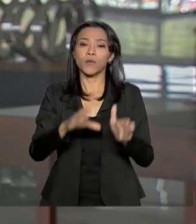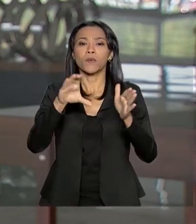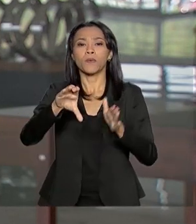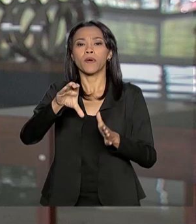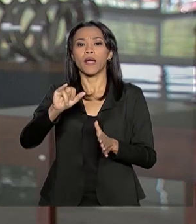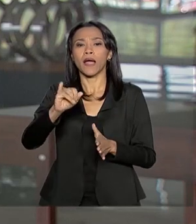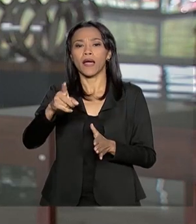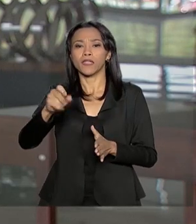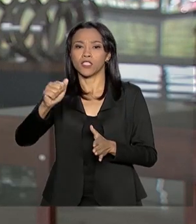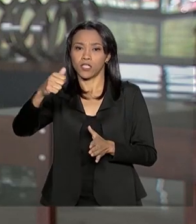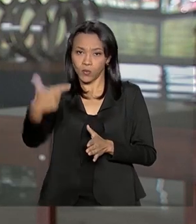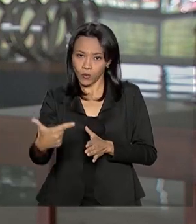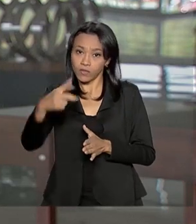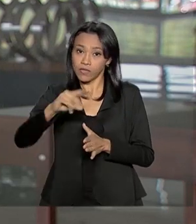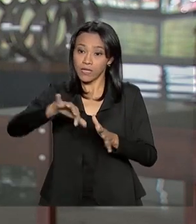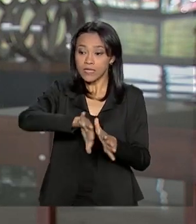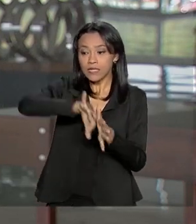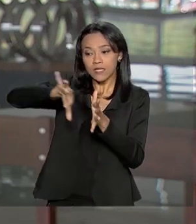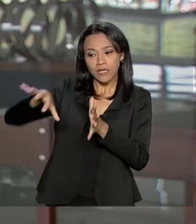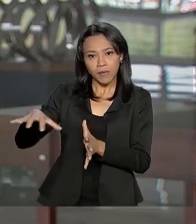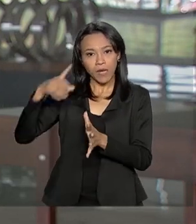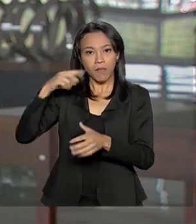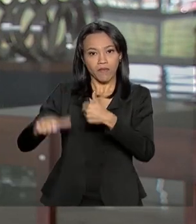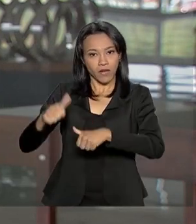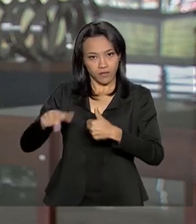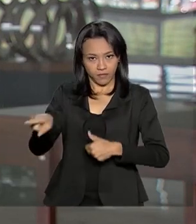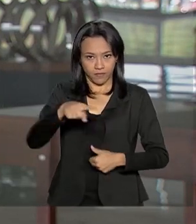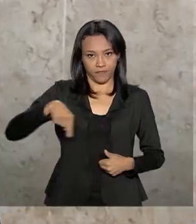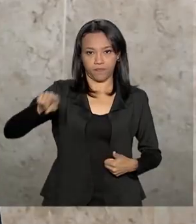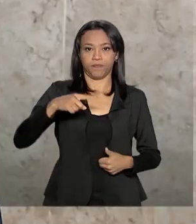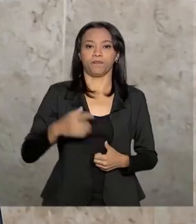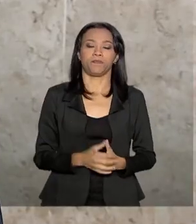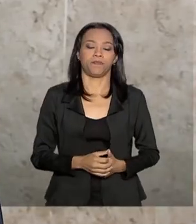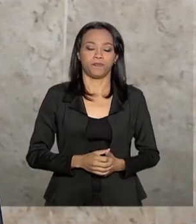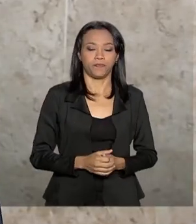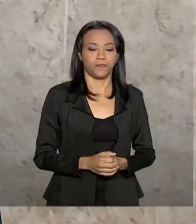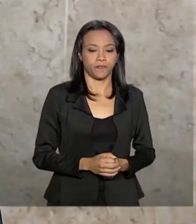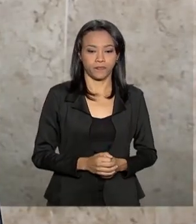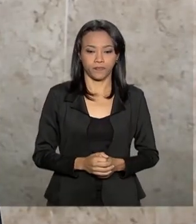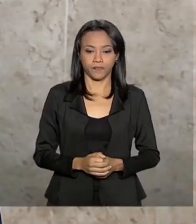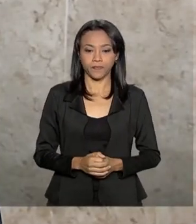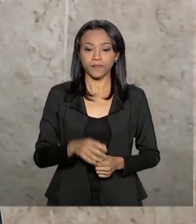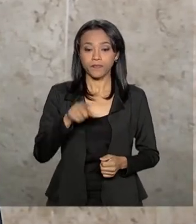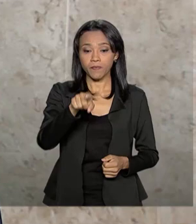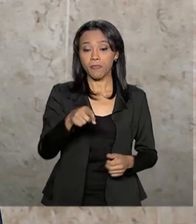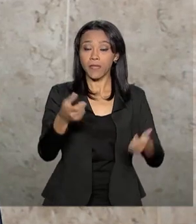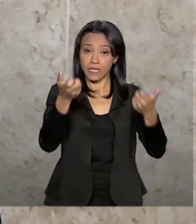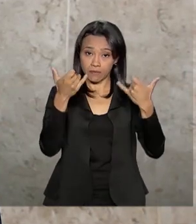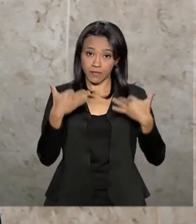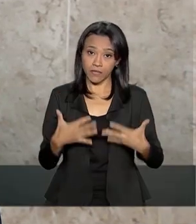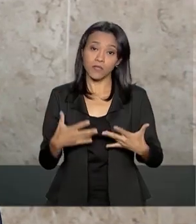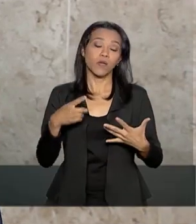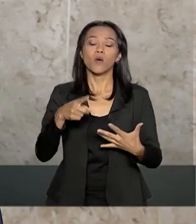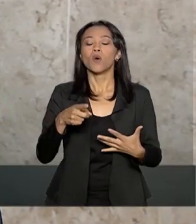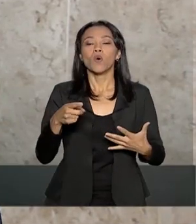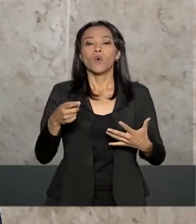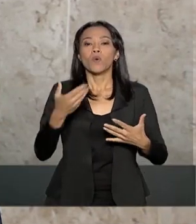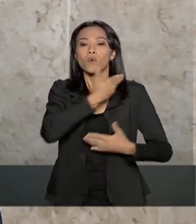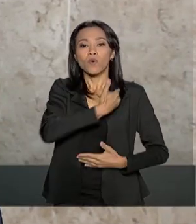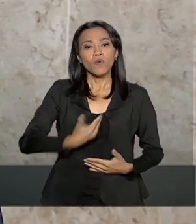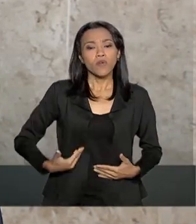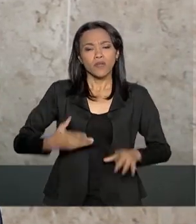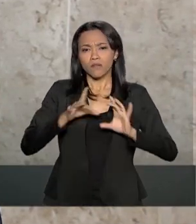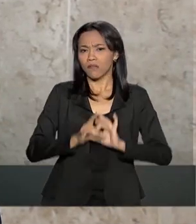separado para análise dos parlamentares o governo está sensível ao